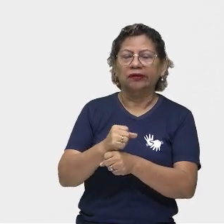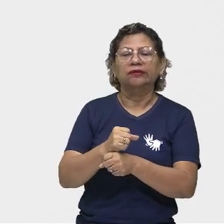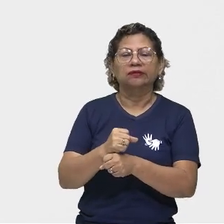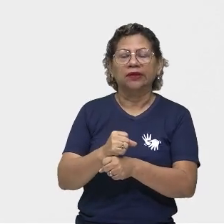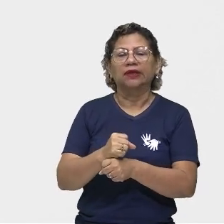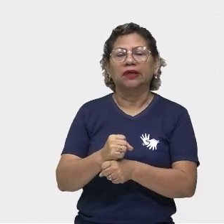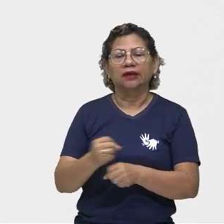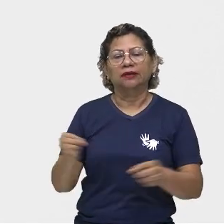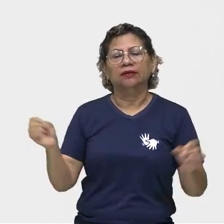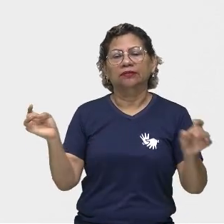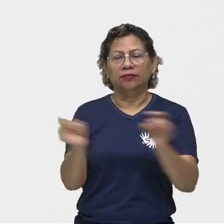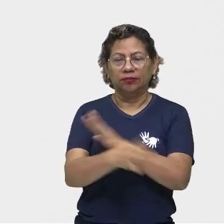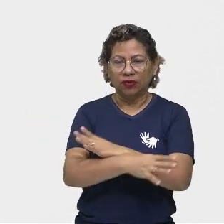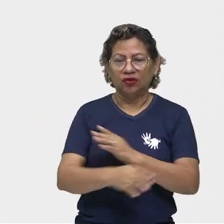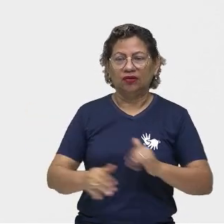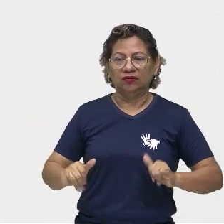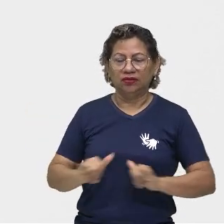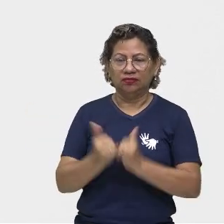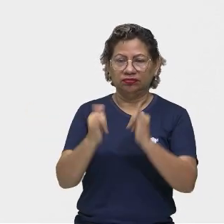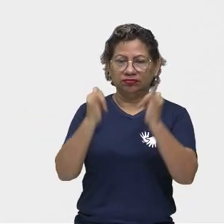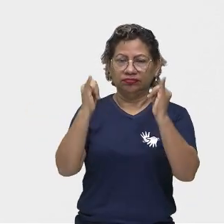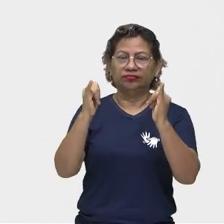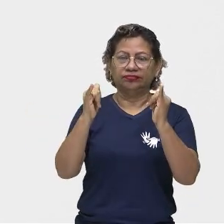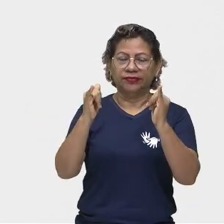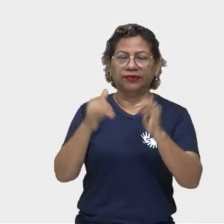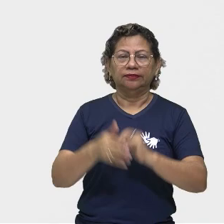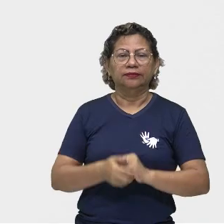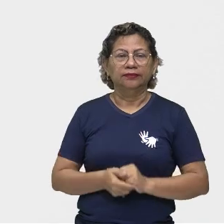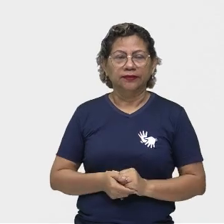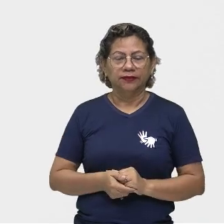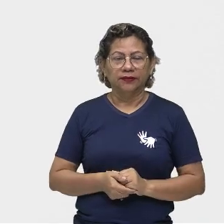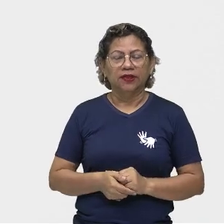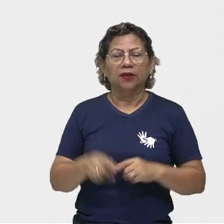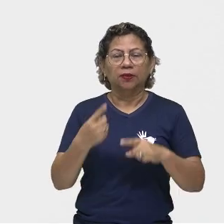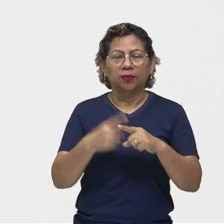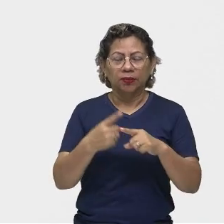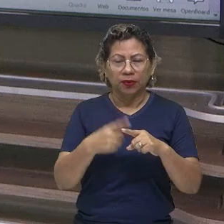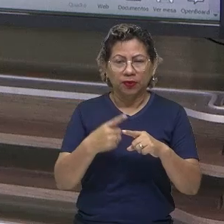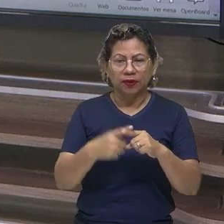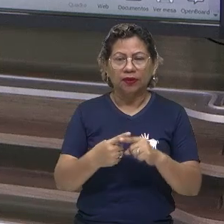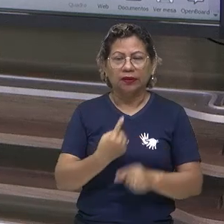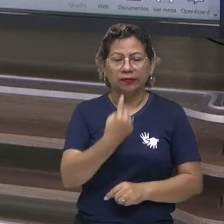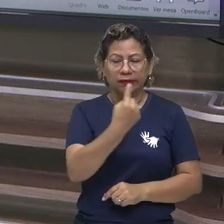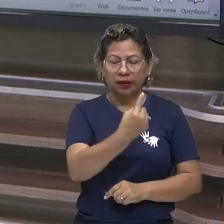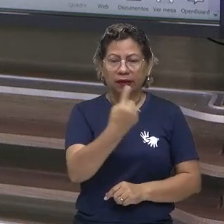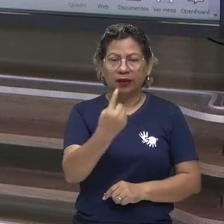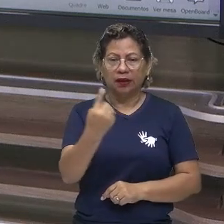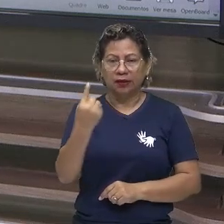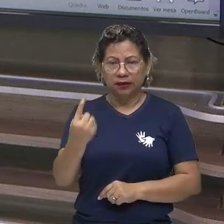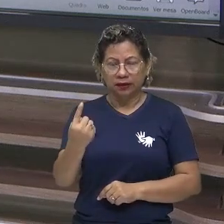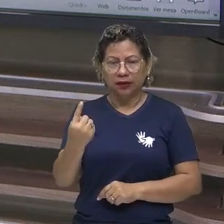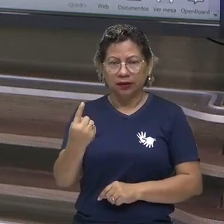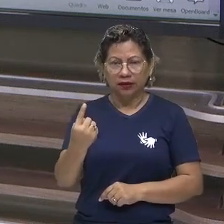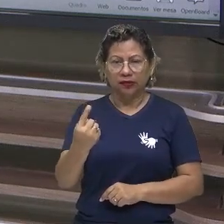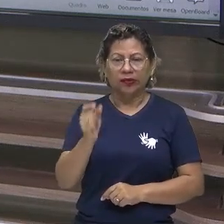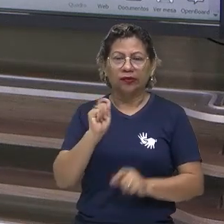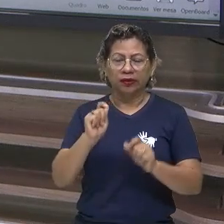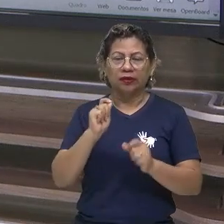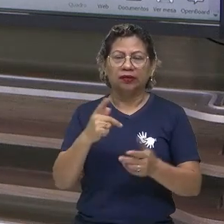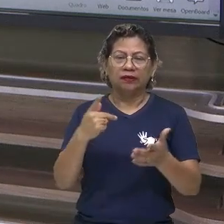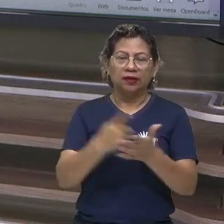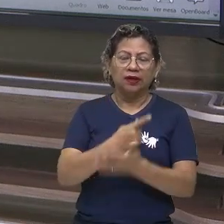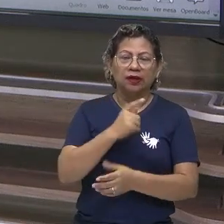também é errada. Então a gente apontou aí para vocês o porquê de cada alternativa, o que estava errado e o que